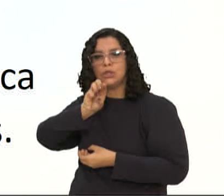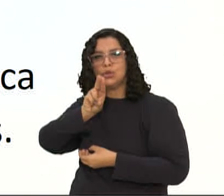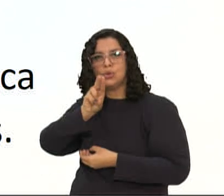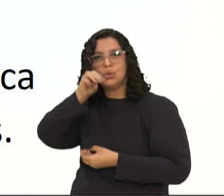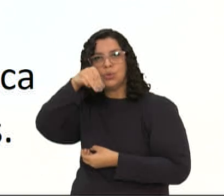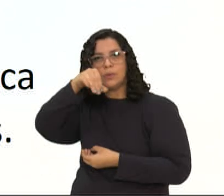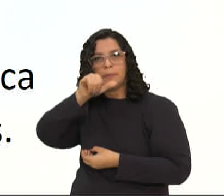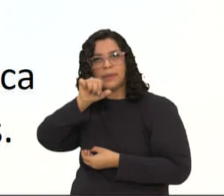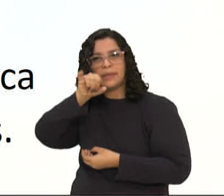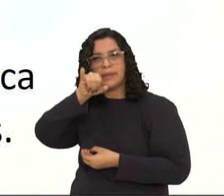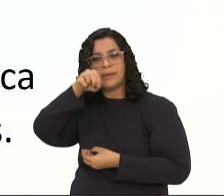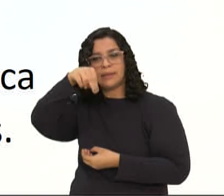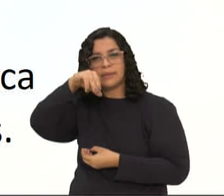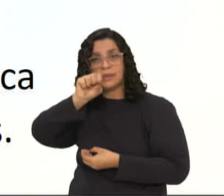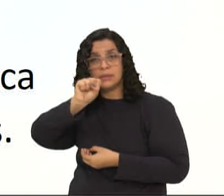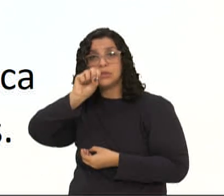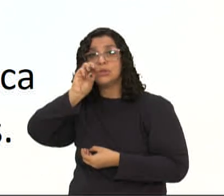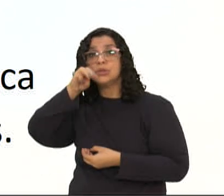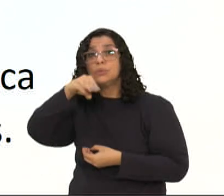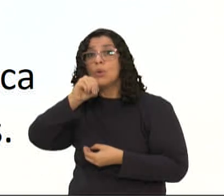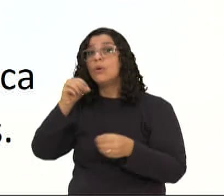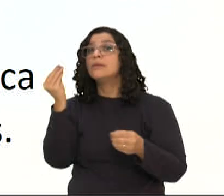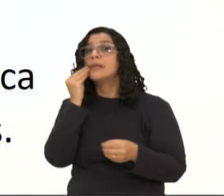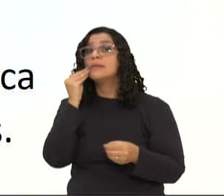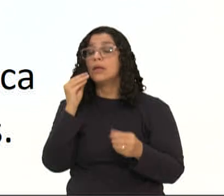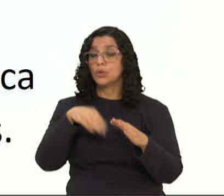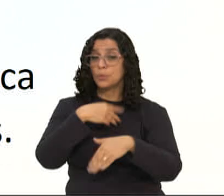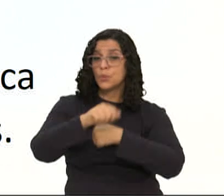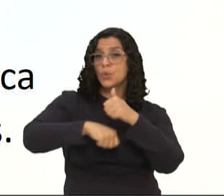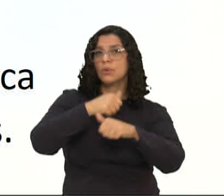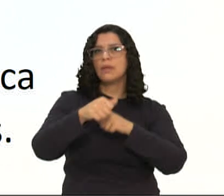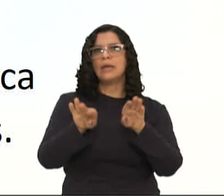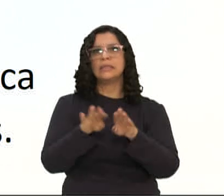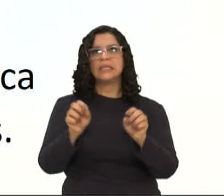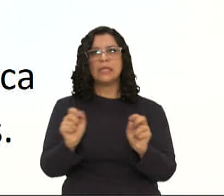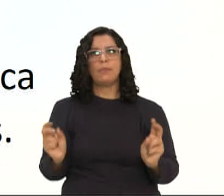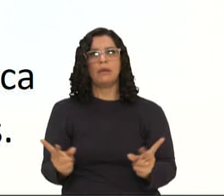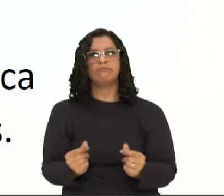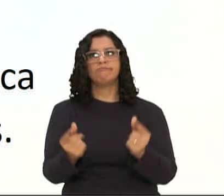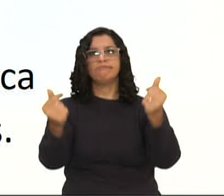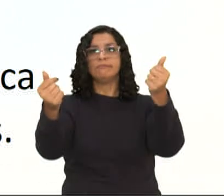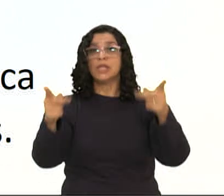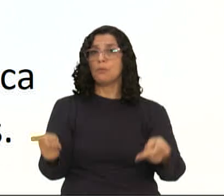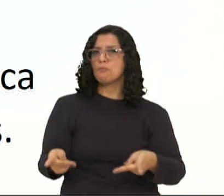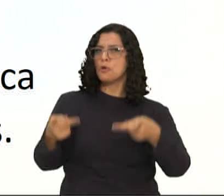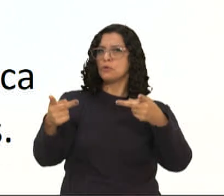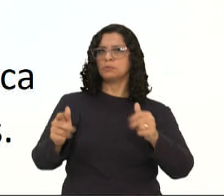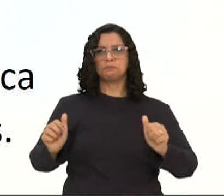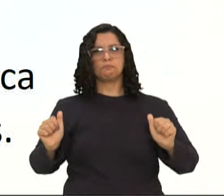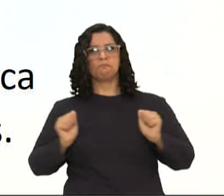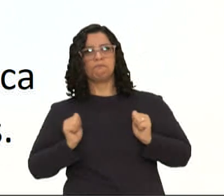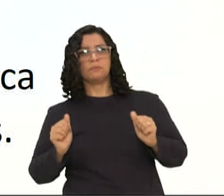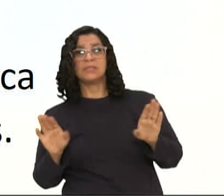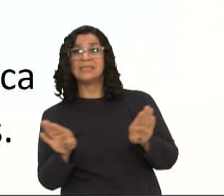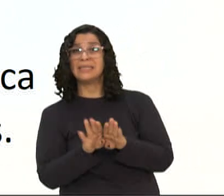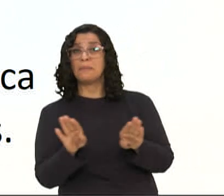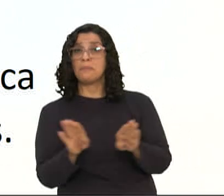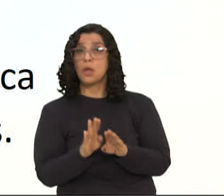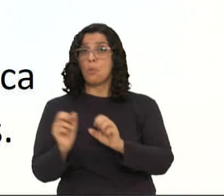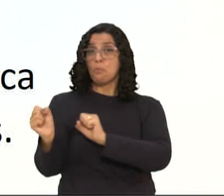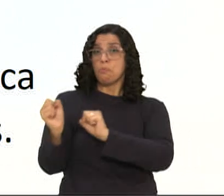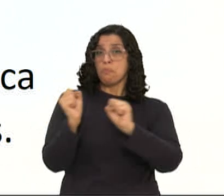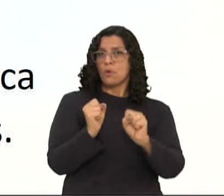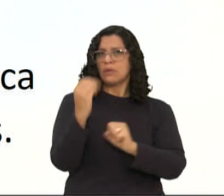pretendendo modernizar, reformar, enriquecer seus domínios e ampliar seu poder, seu prestígio e sua fama através dessas